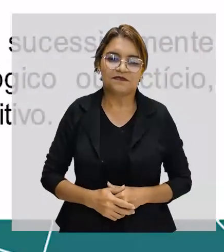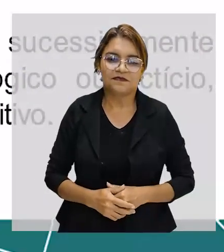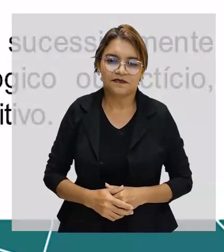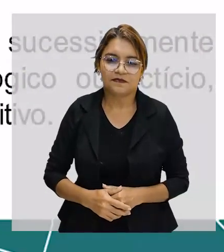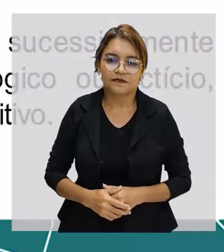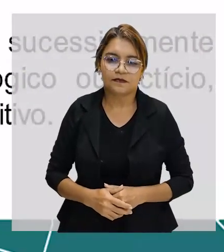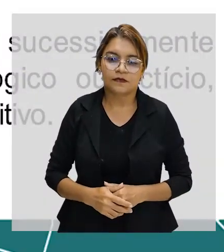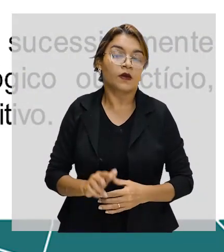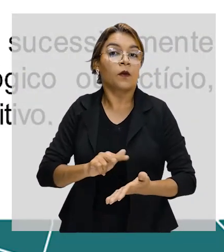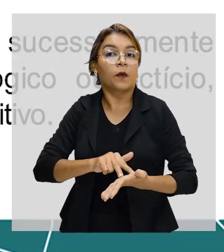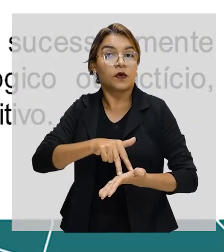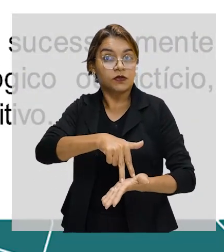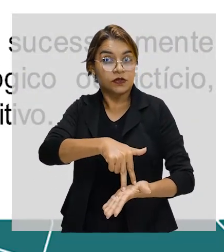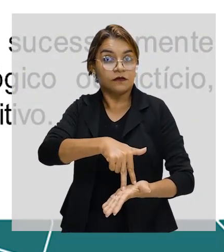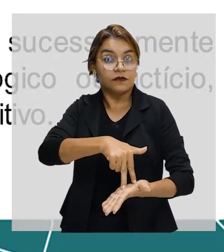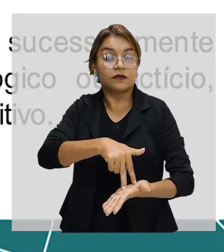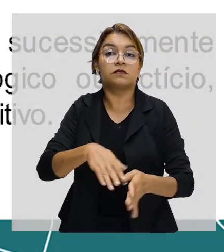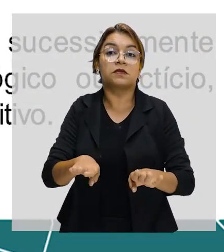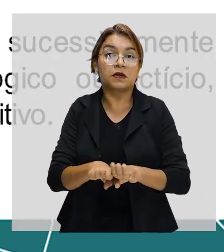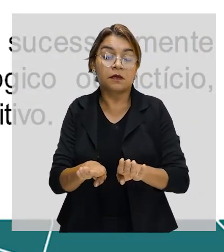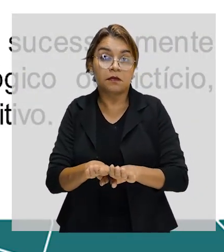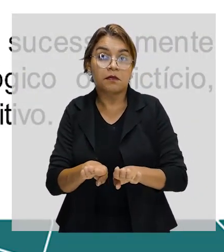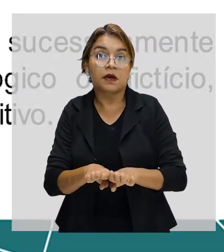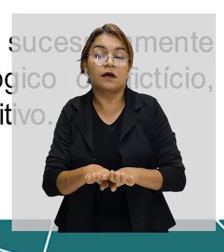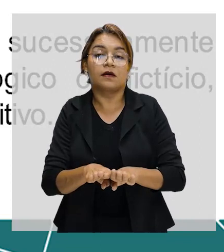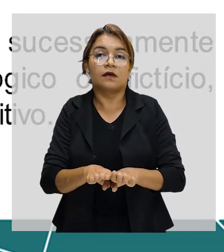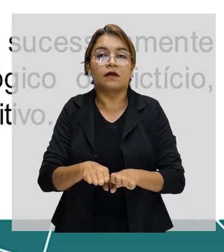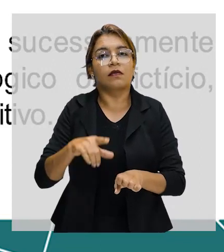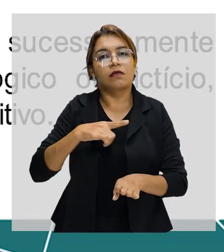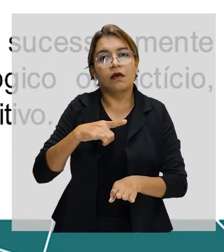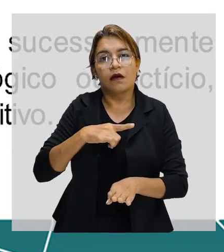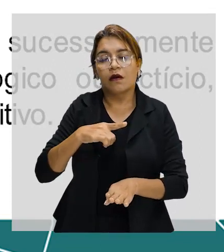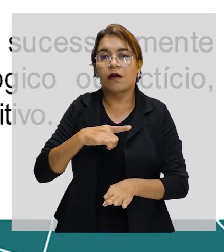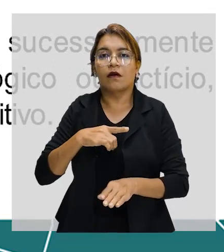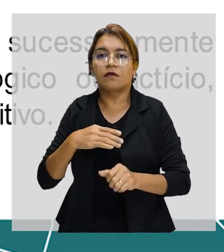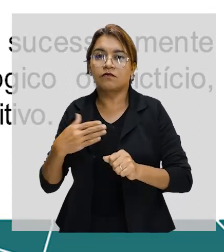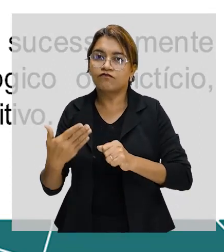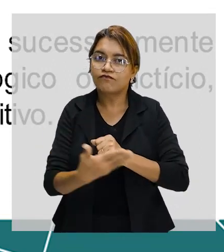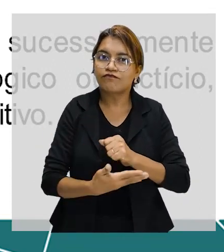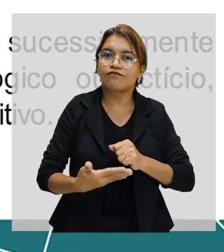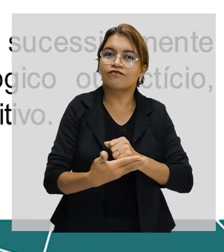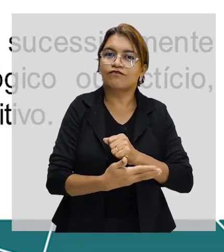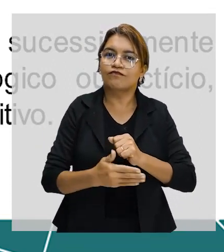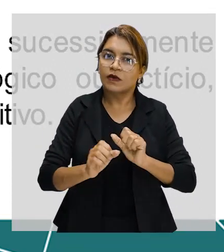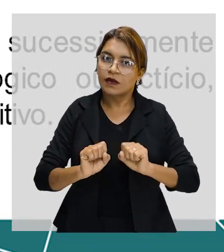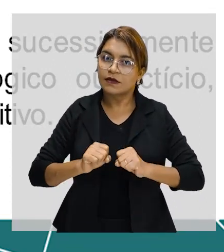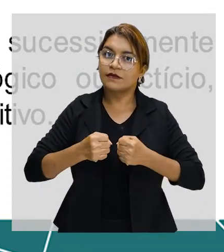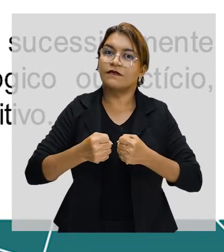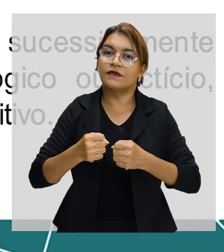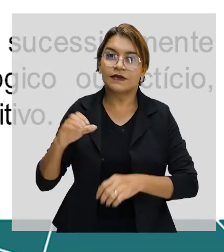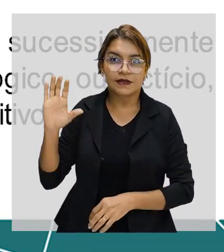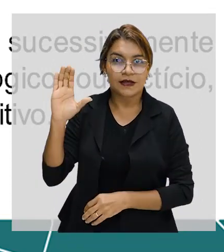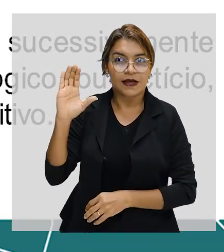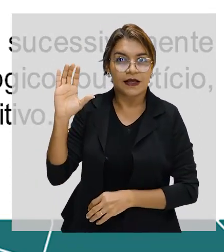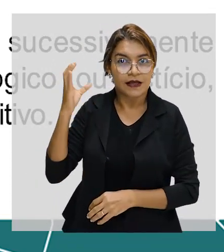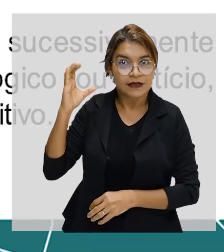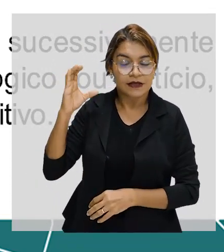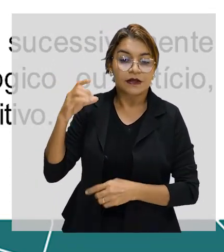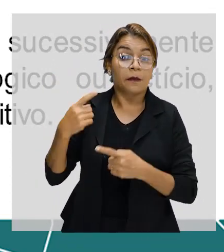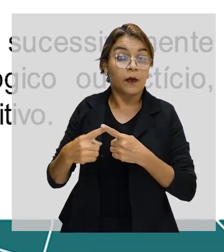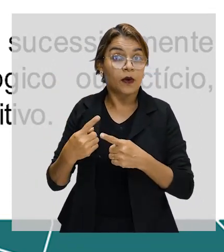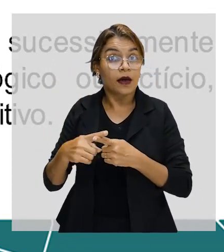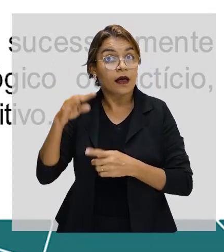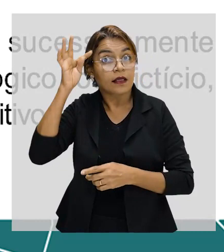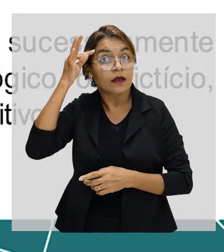aí o positivismo também tem esse nome e também tem esse fundamento da defesa da ciência por causa de uma